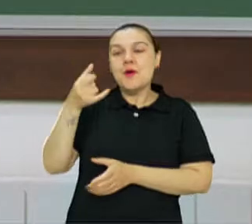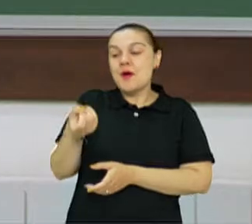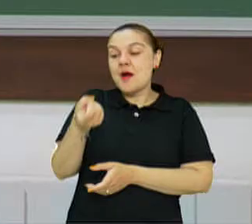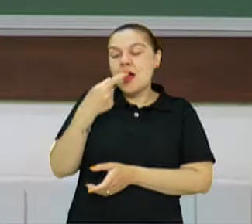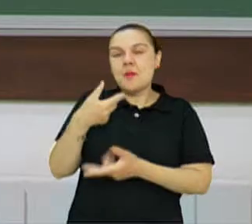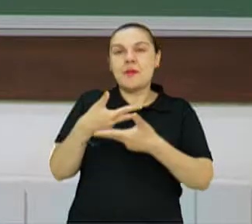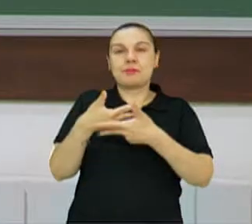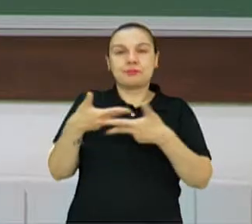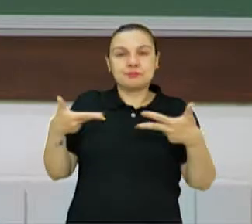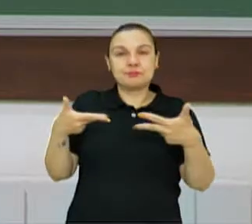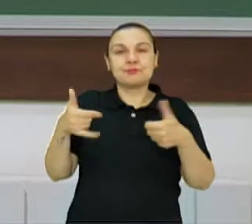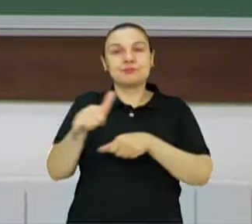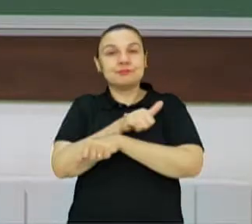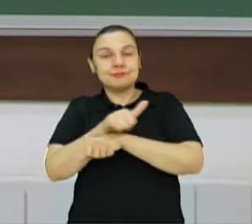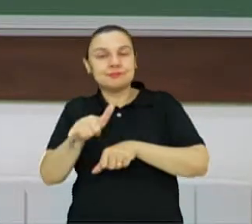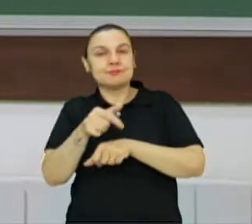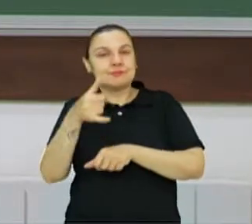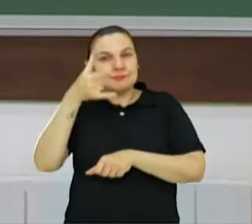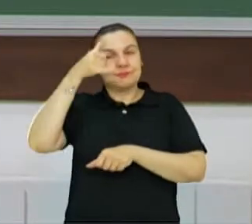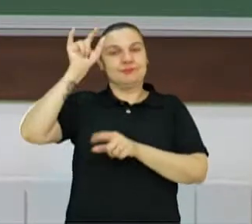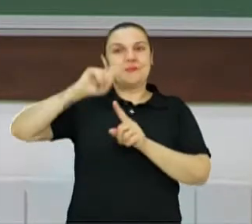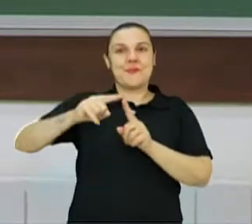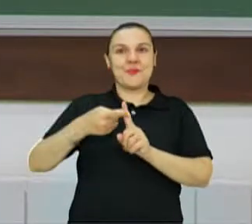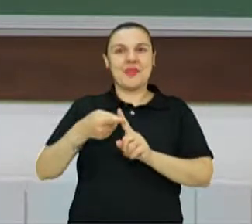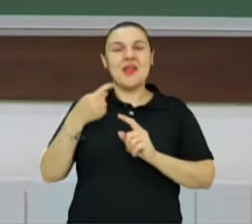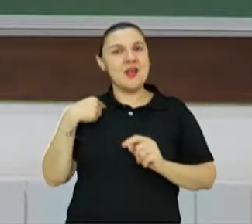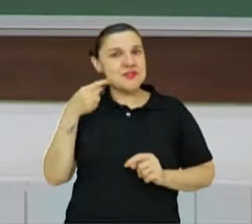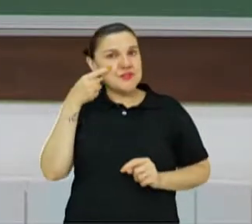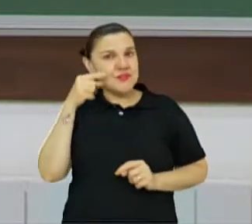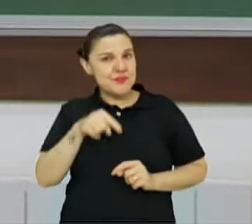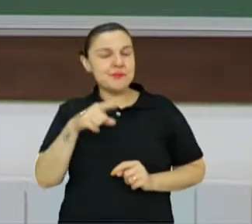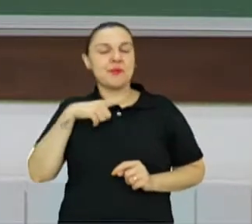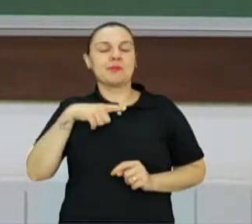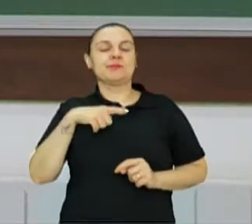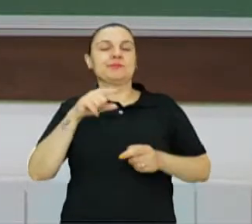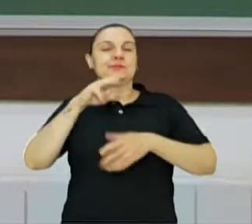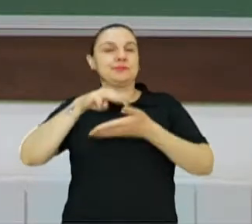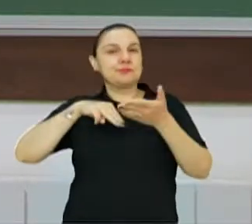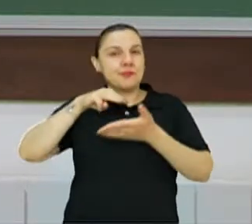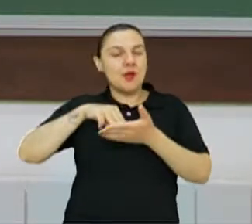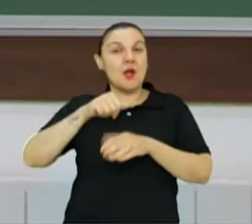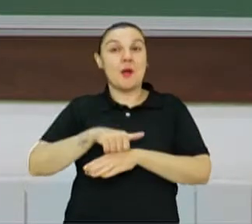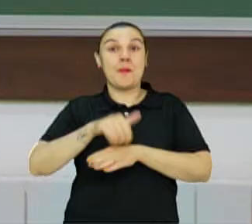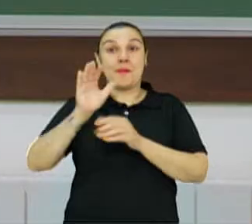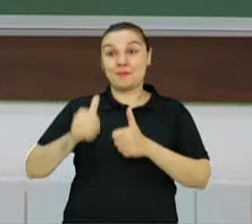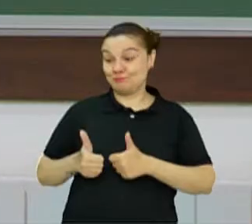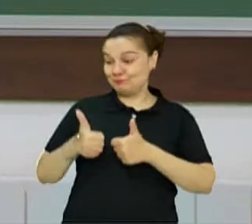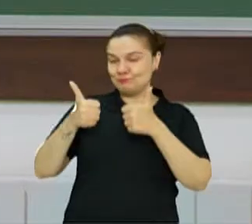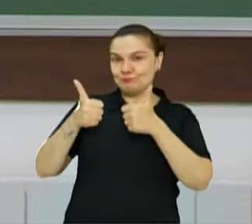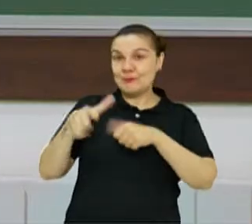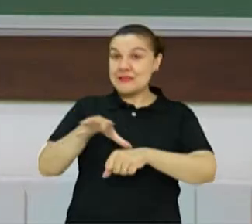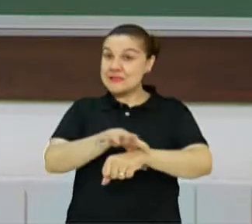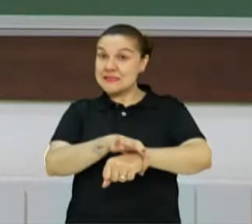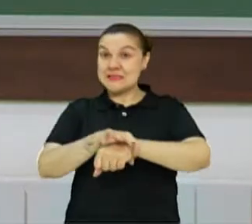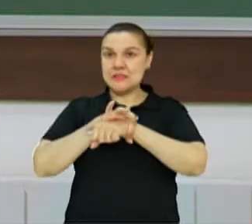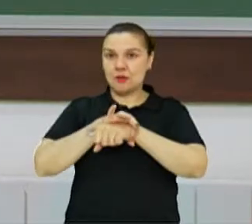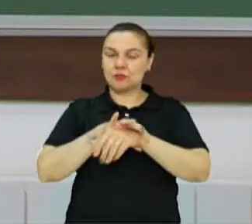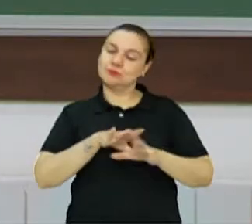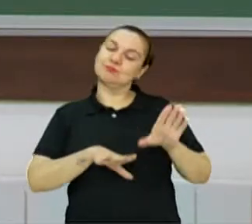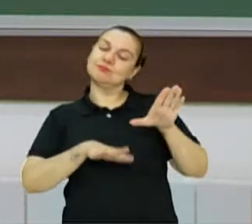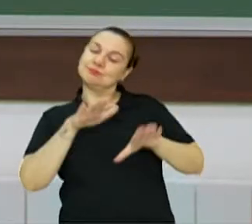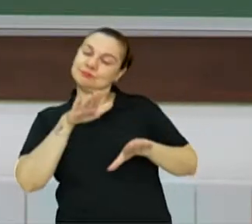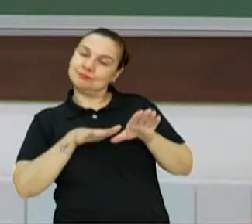evitar uma gravidez. Nós vimos que há vários métodos, uns mais eficientes, mais seguros, outros